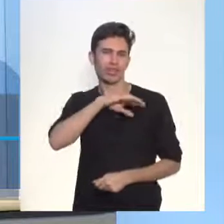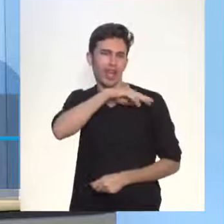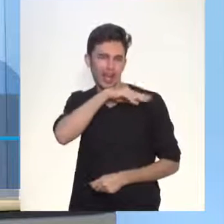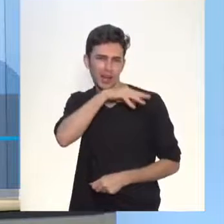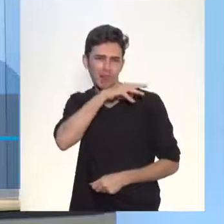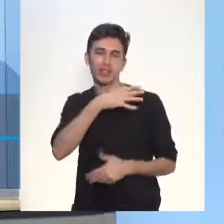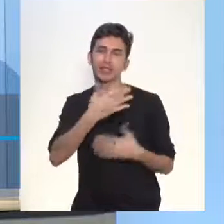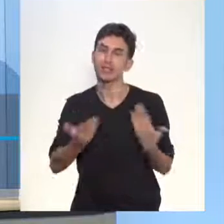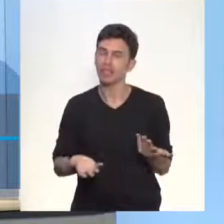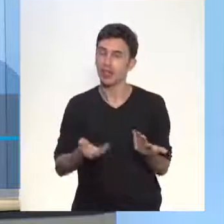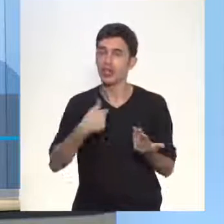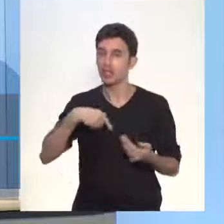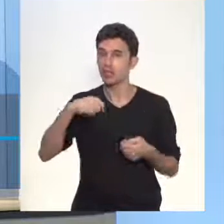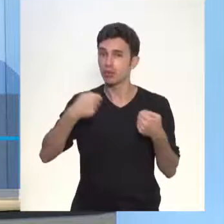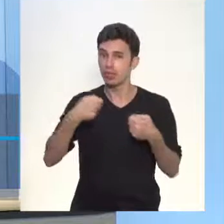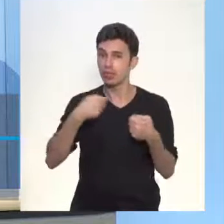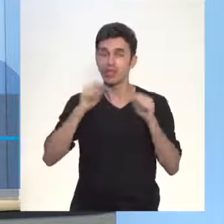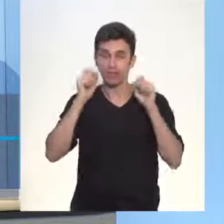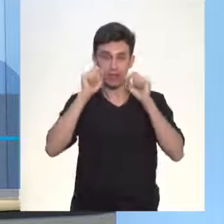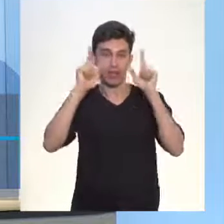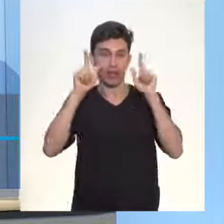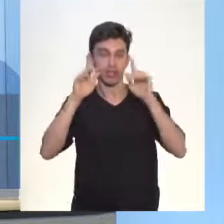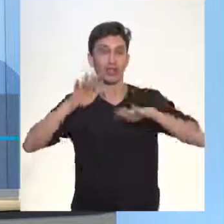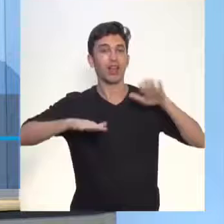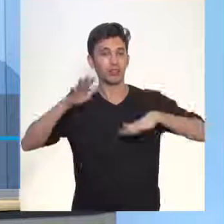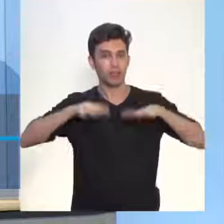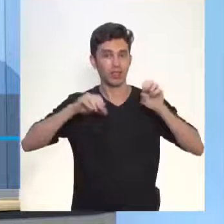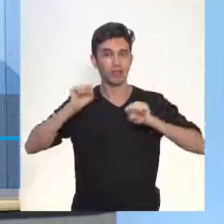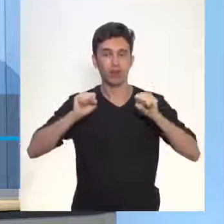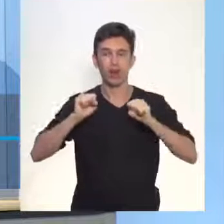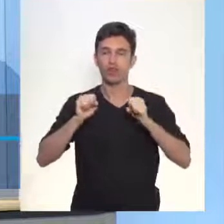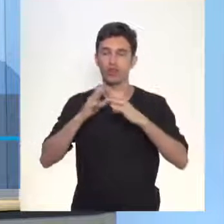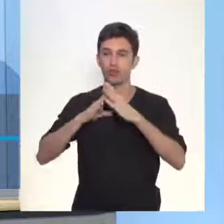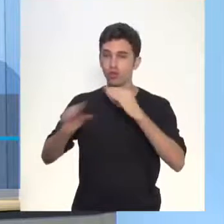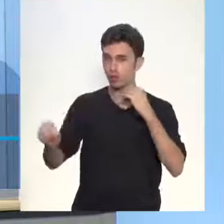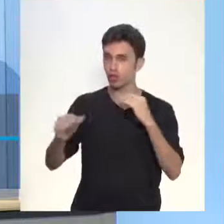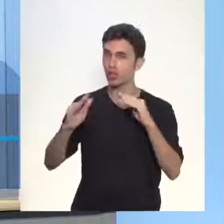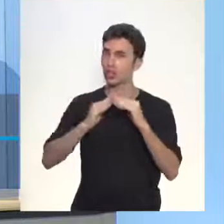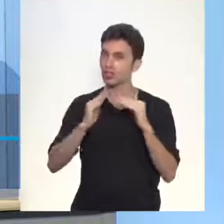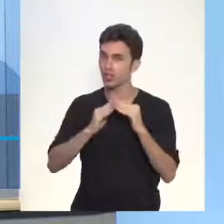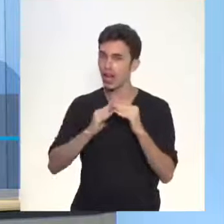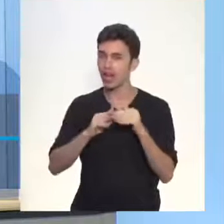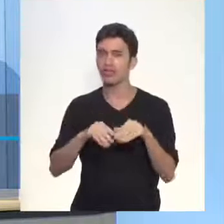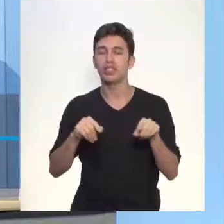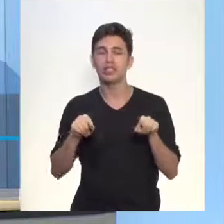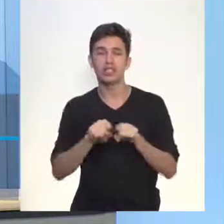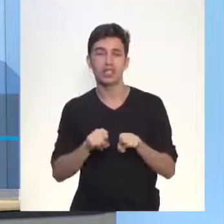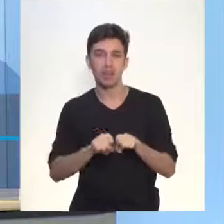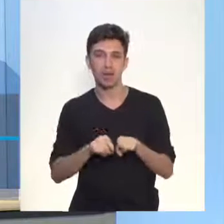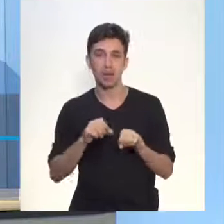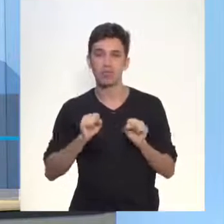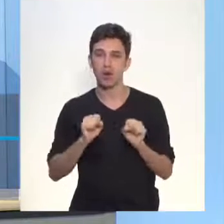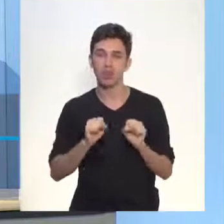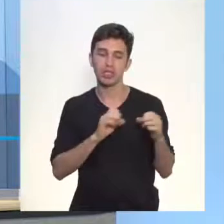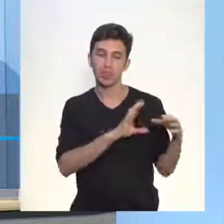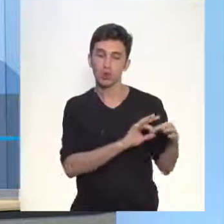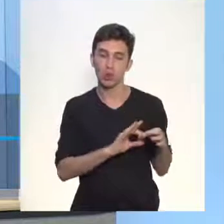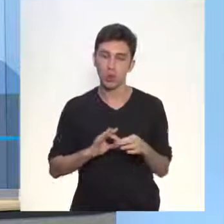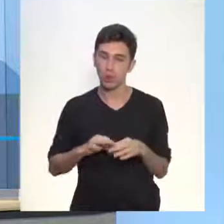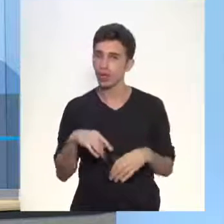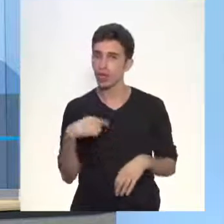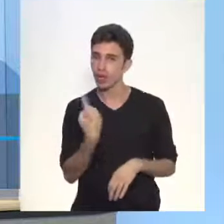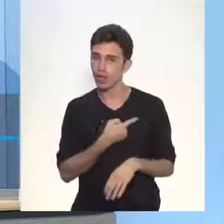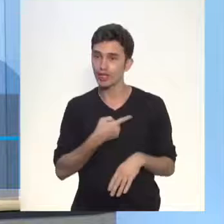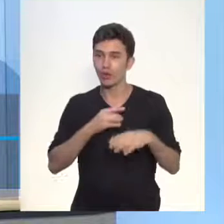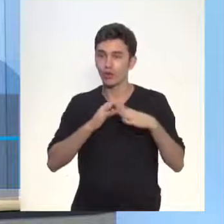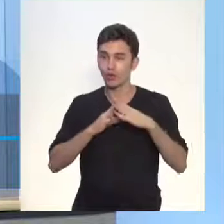bom saber, né, ter um alerta que os bichinhos também, às vezes, podem fugir de casa, podem fugir do nosso contexto e